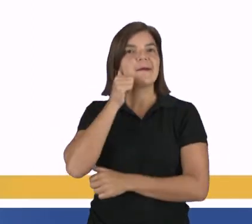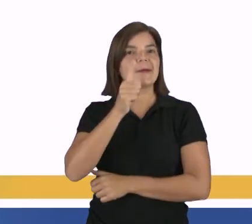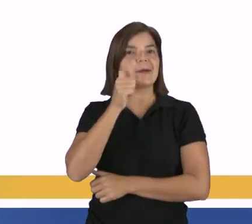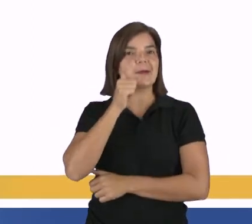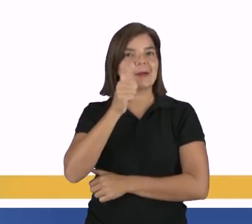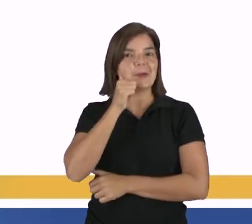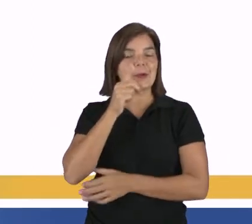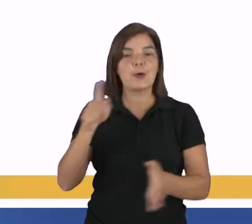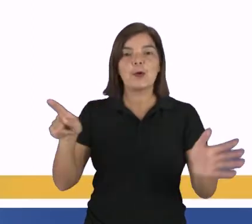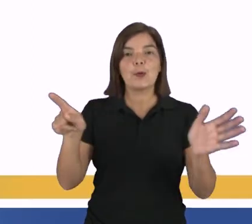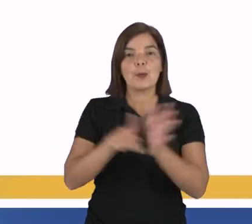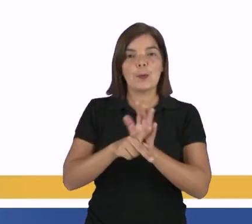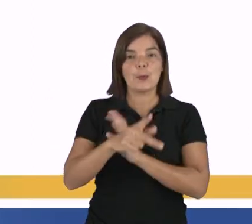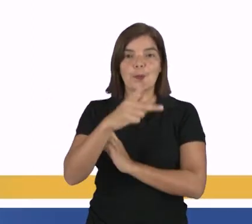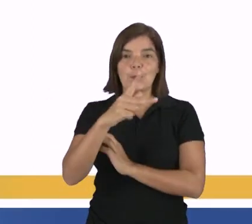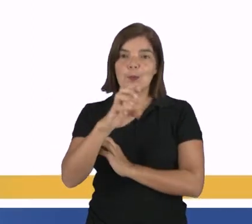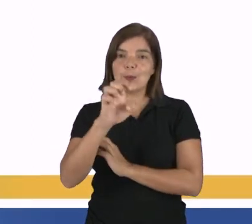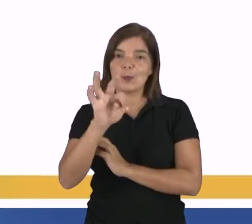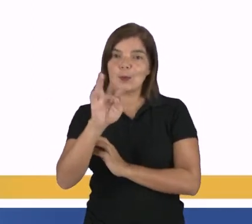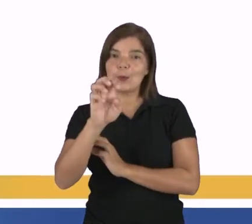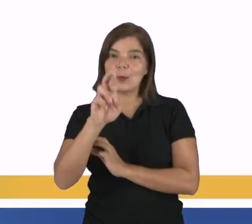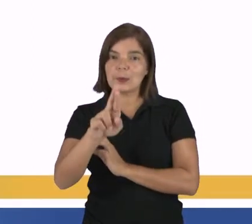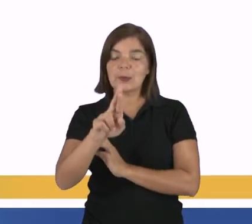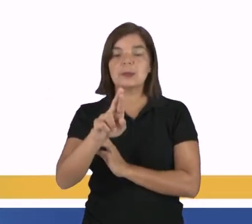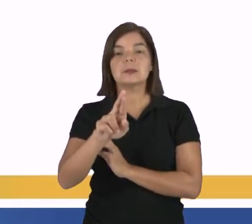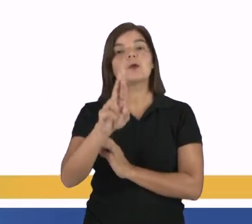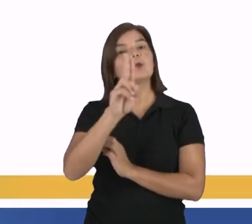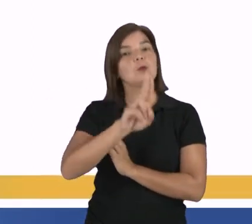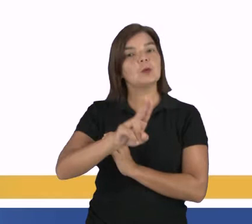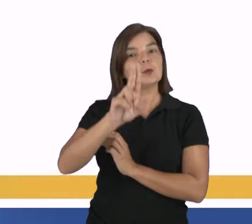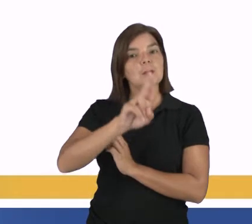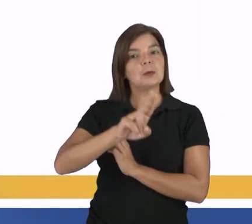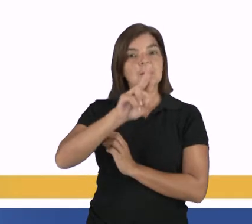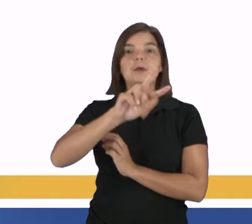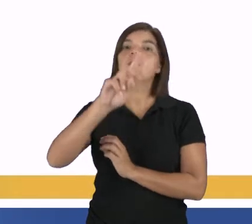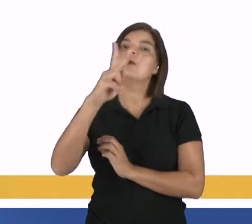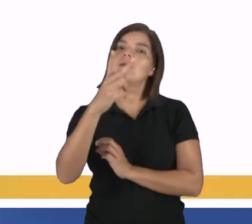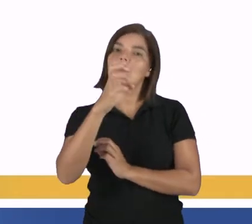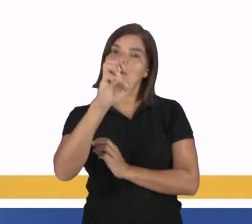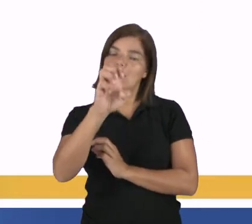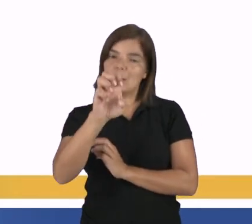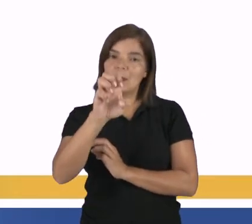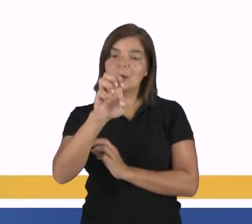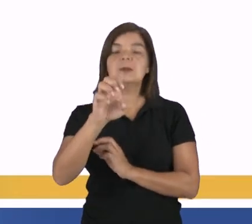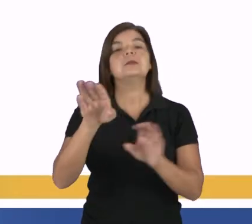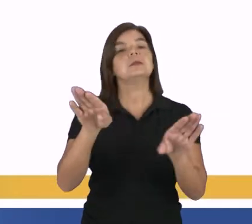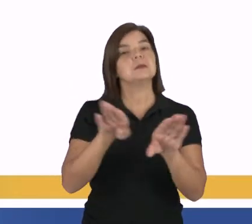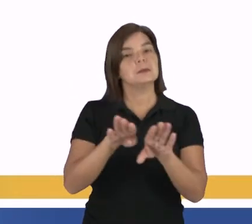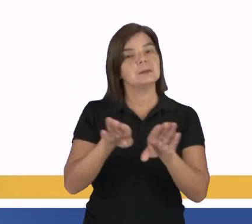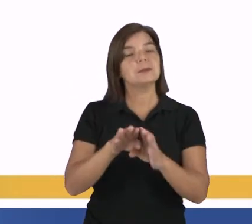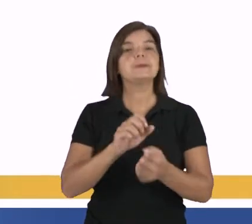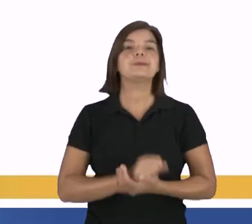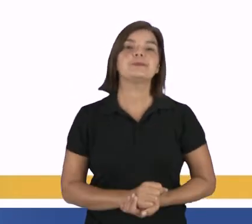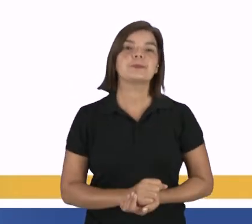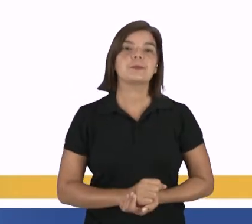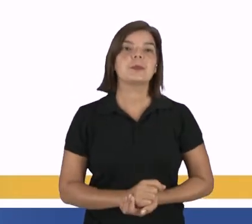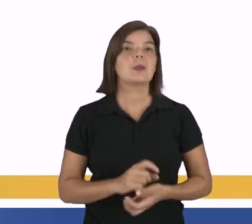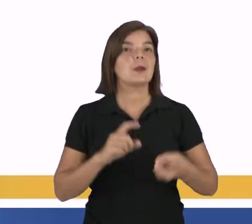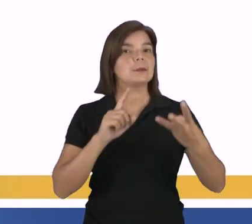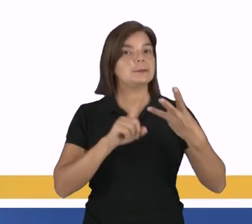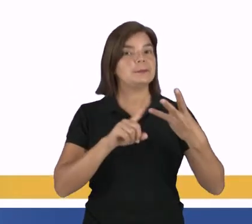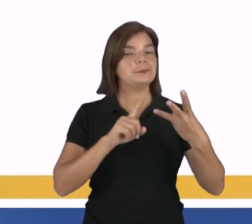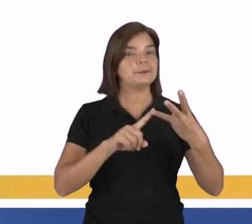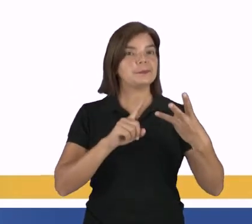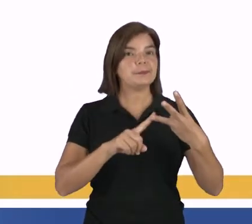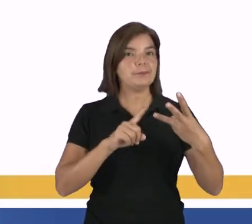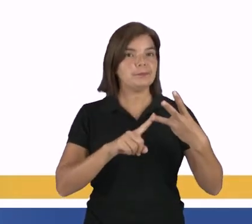gente usou o próprio nome do Peter, mas também poderia ser him. It takes him, né? E na terceira,